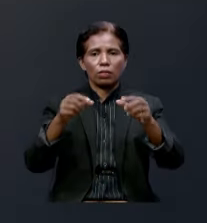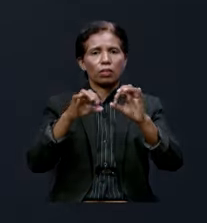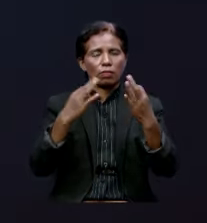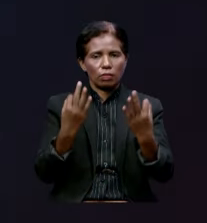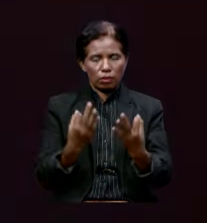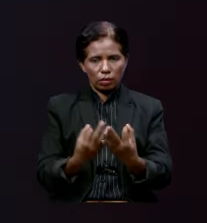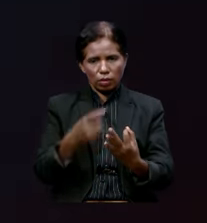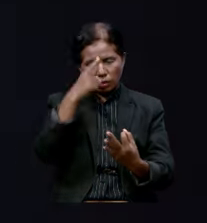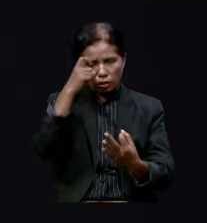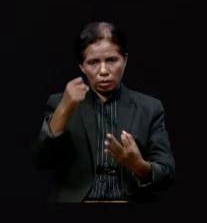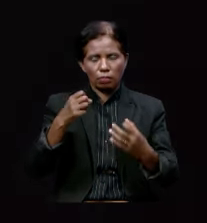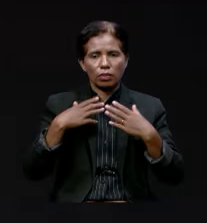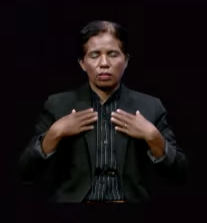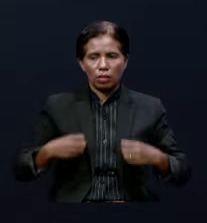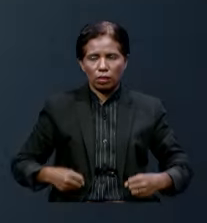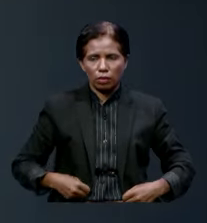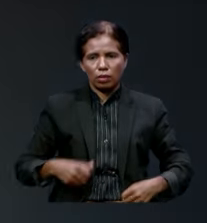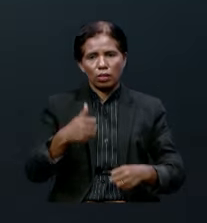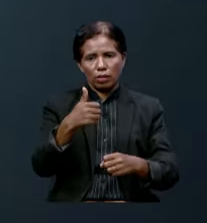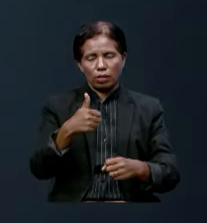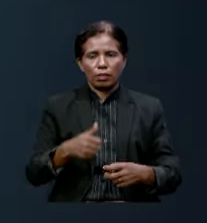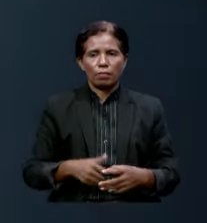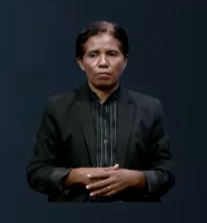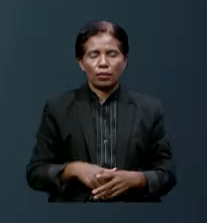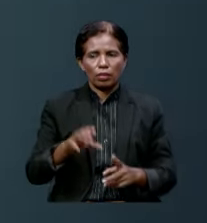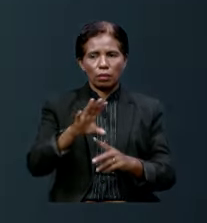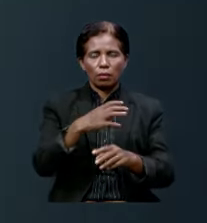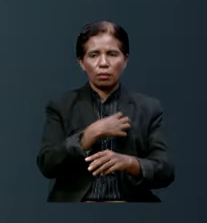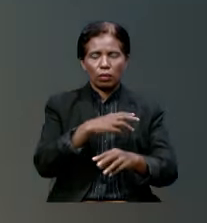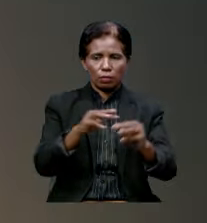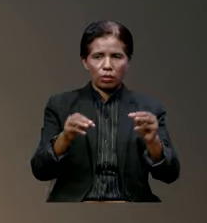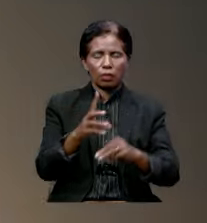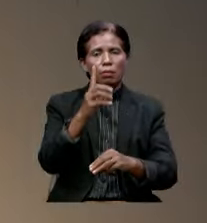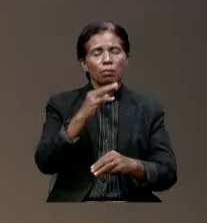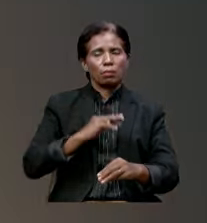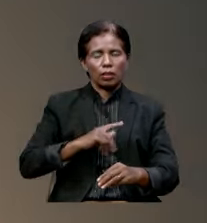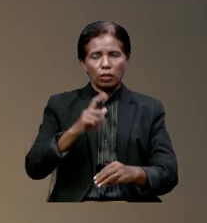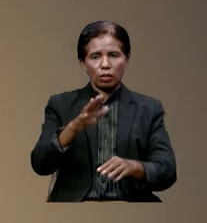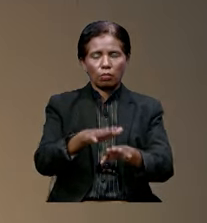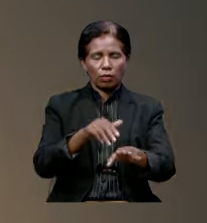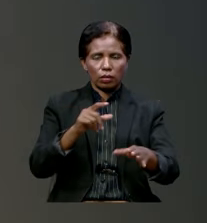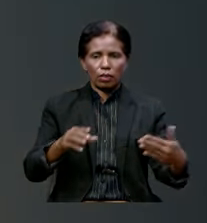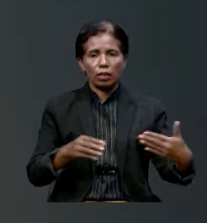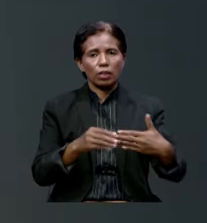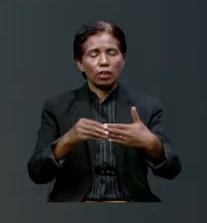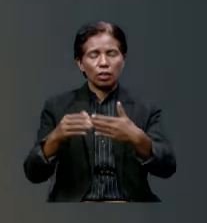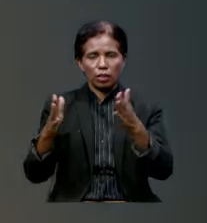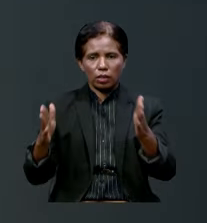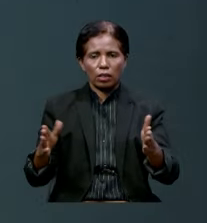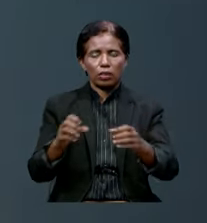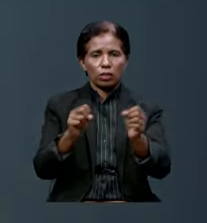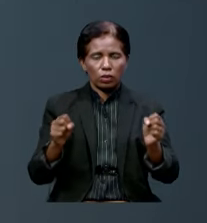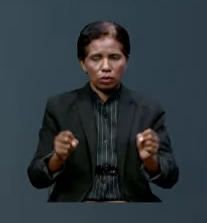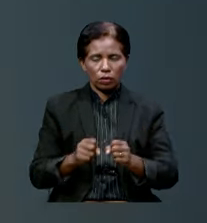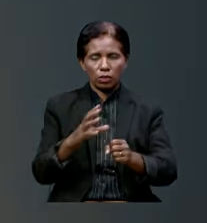família, tamba condição recupera ona. Comandante Penitele Município Manatuto Bolona Liderança Comunitária, no Liderança